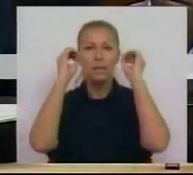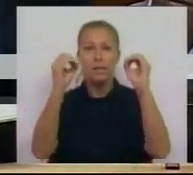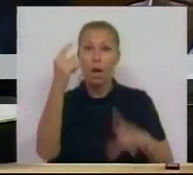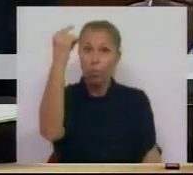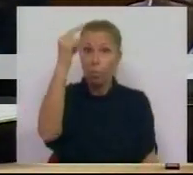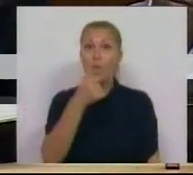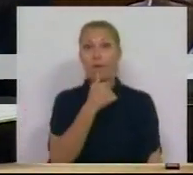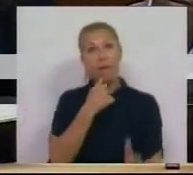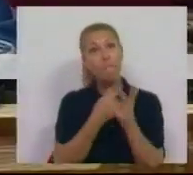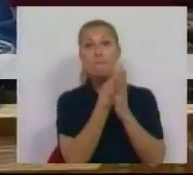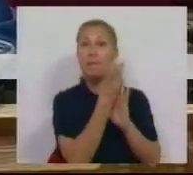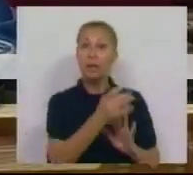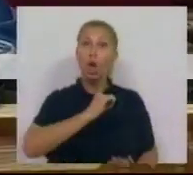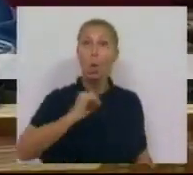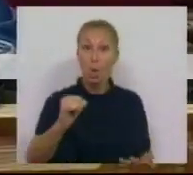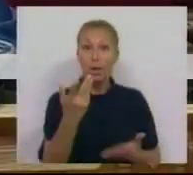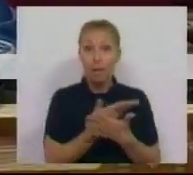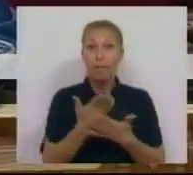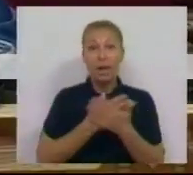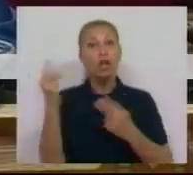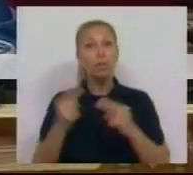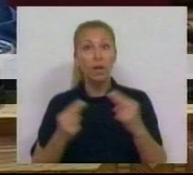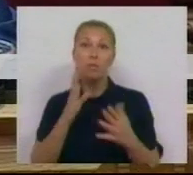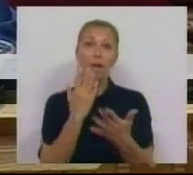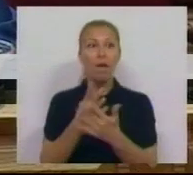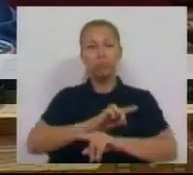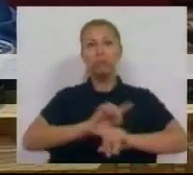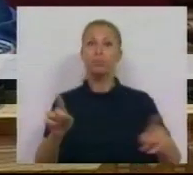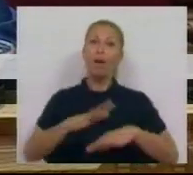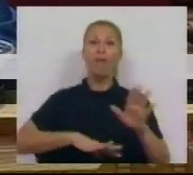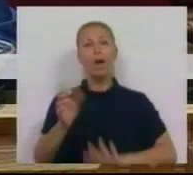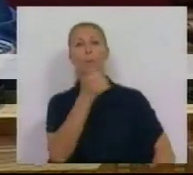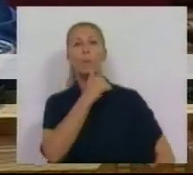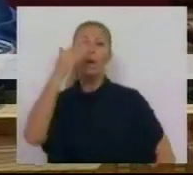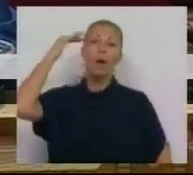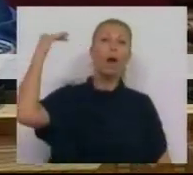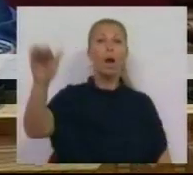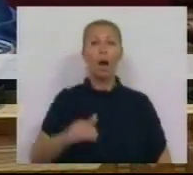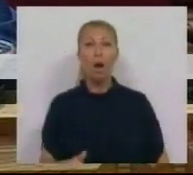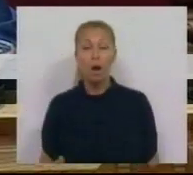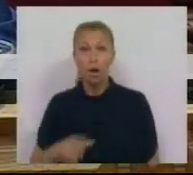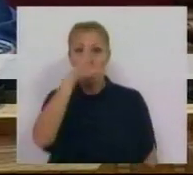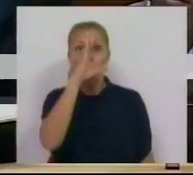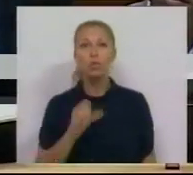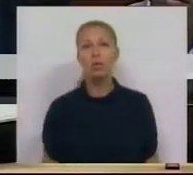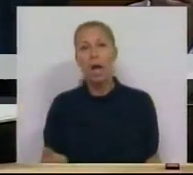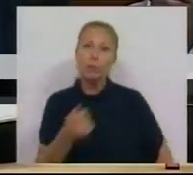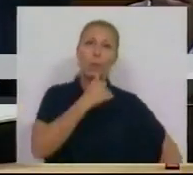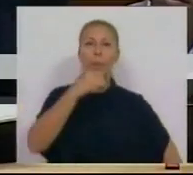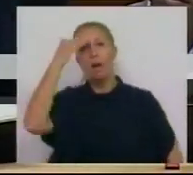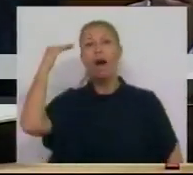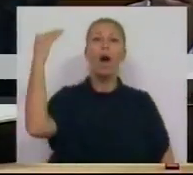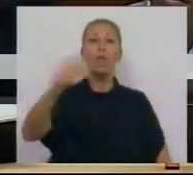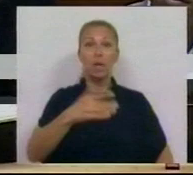mercados financeiros, uma medida que impedisse os mercados financeiros fazer aquilo que bem querem com os Estados, fazer aquilo que bem querem com a dívida